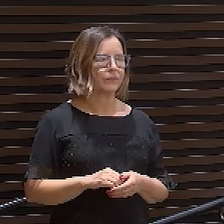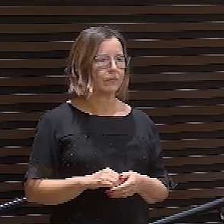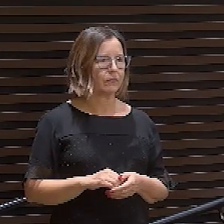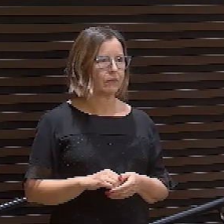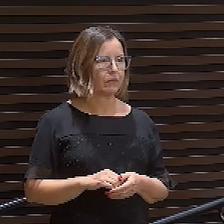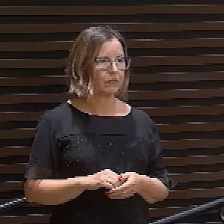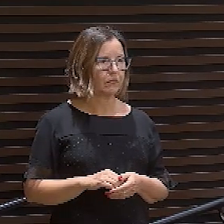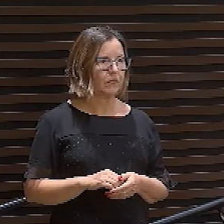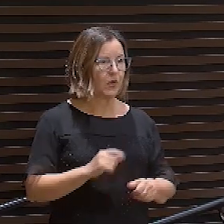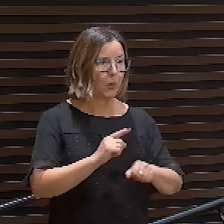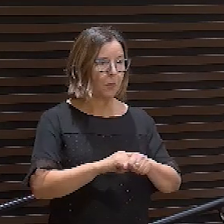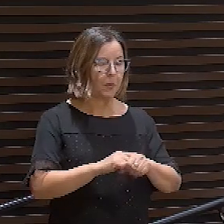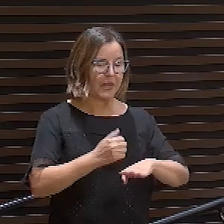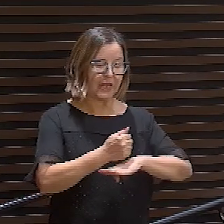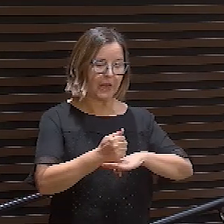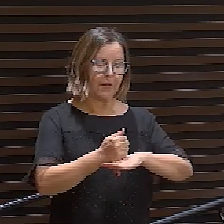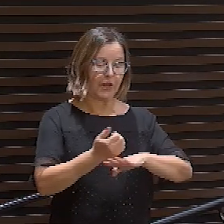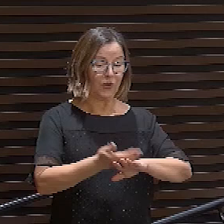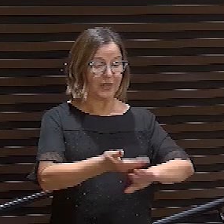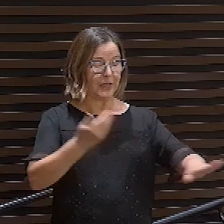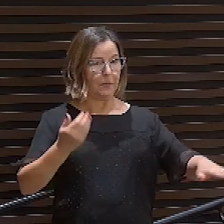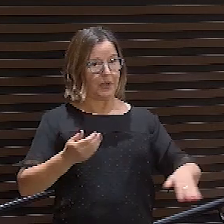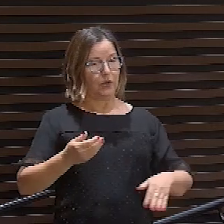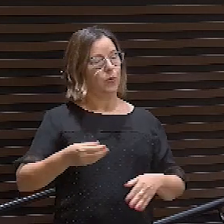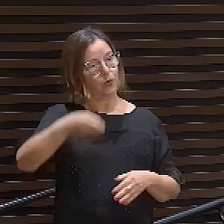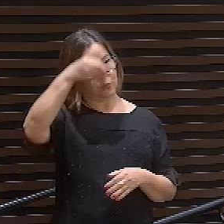se separou de Ló,